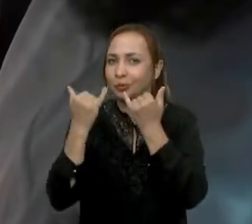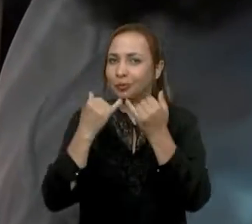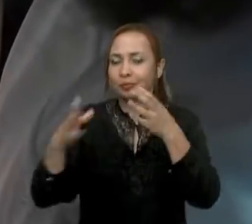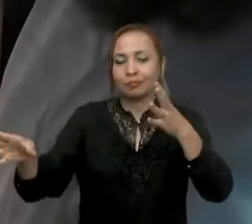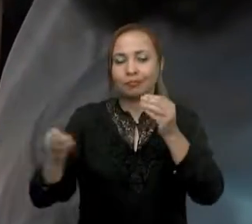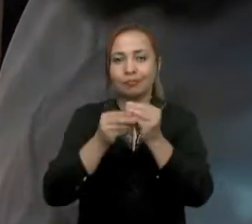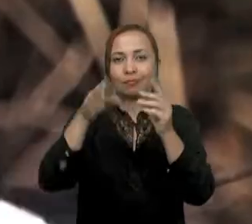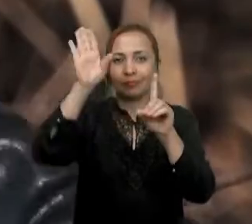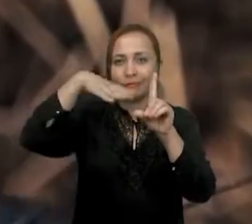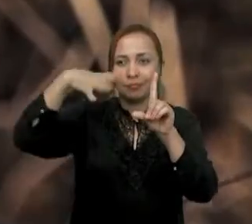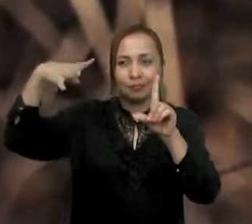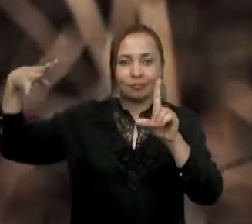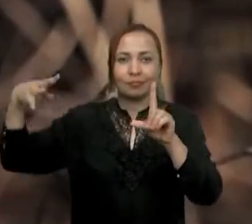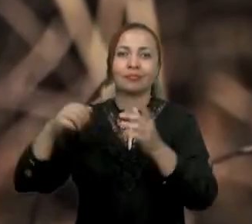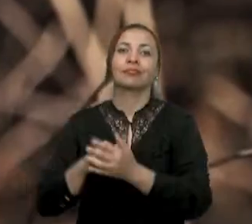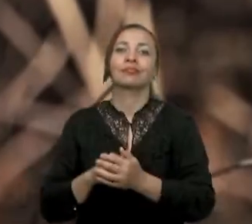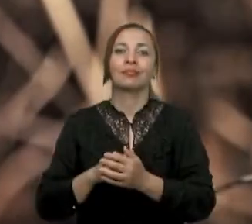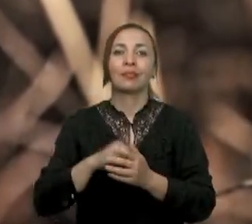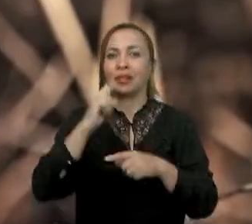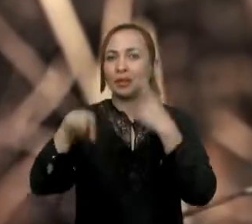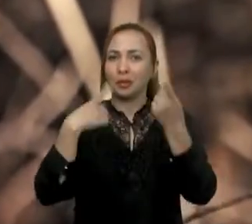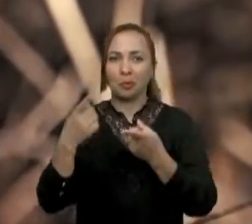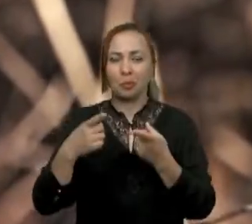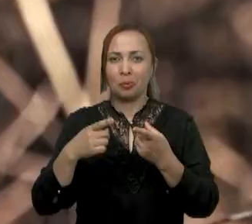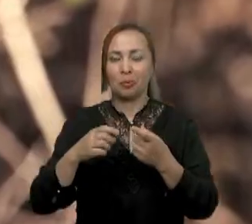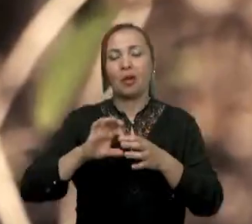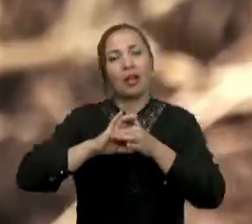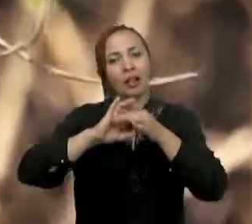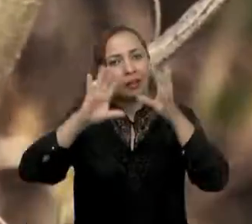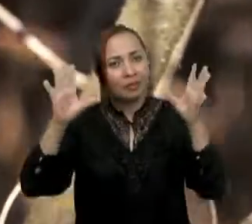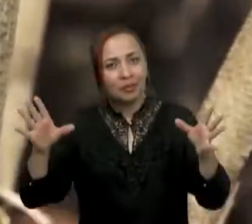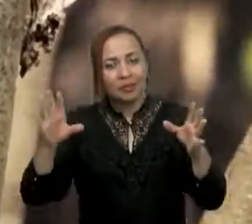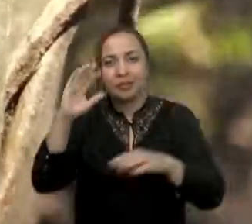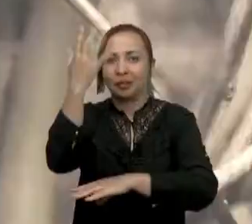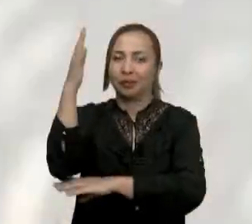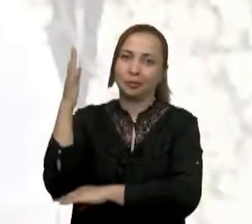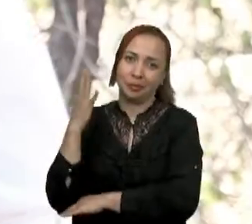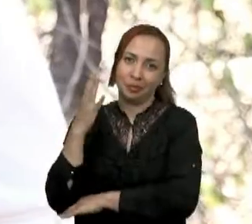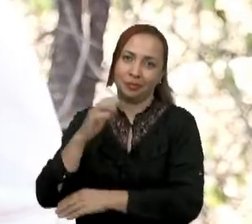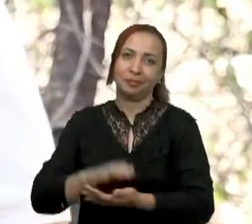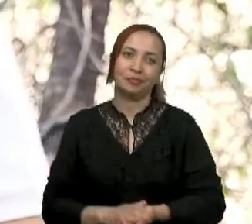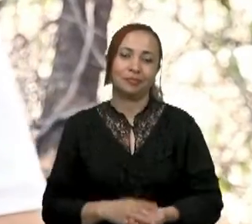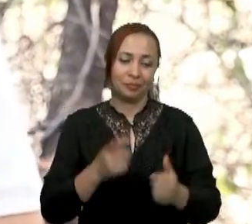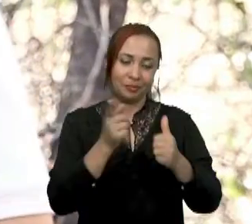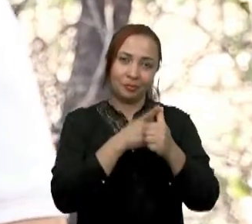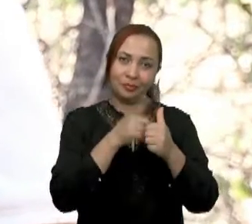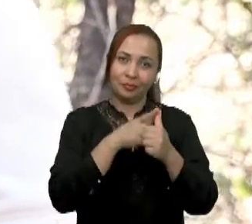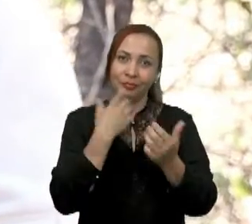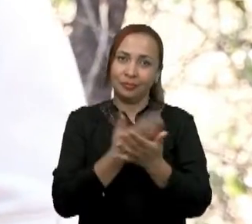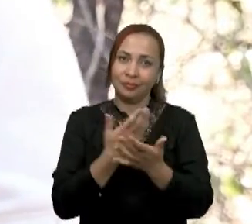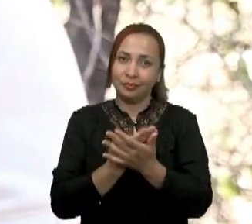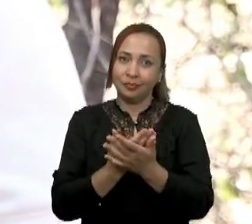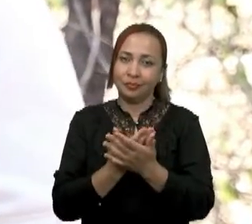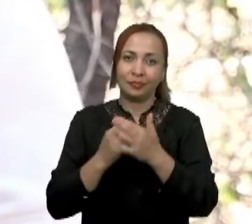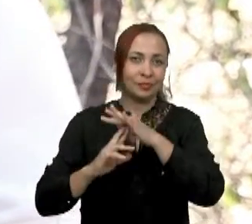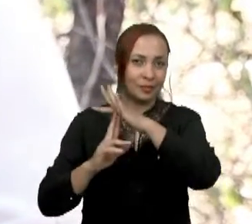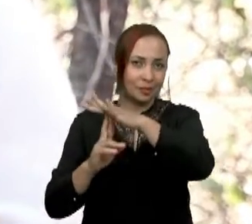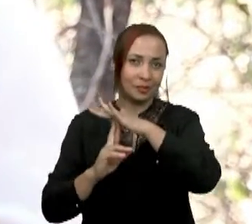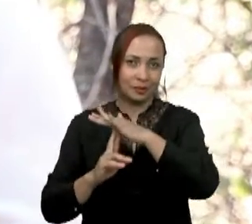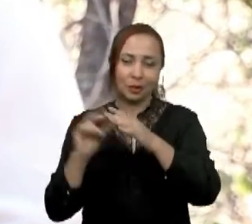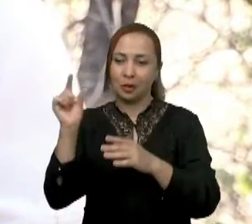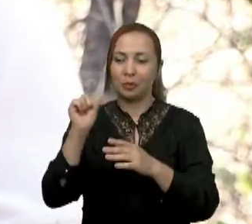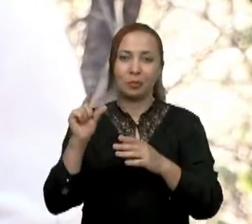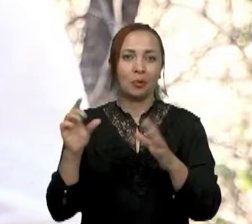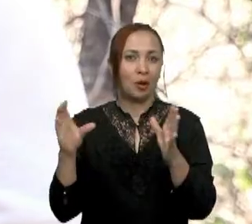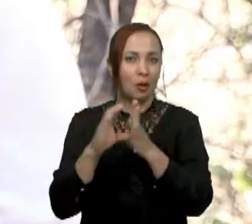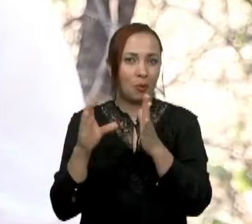vai parar os dados da tabela depois disso os mamíferos são soltos de volta na mata esse é o primeiro estudo ecológico de comunidades